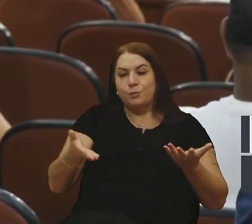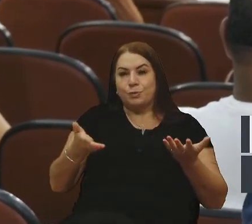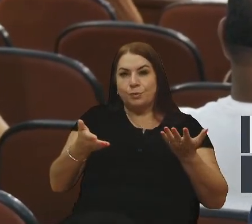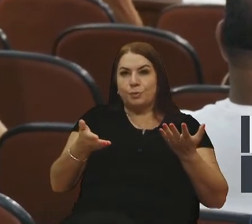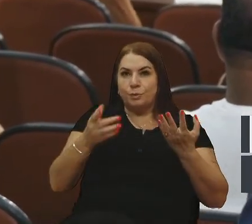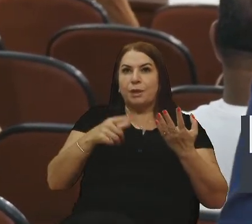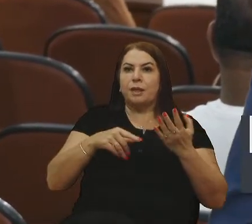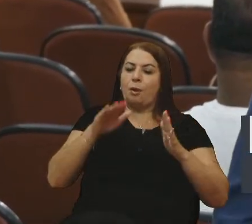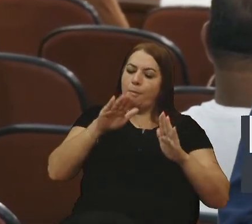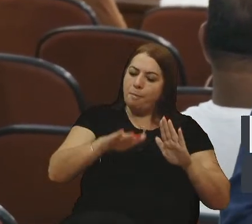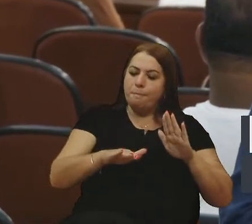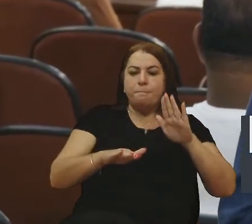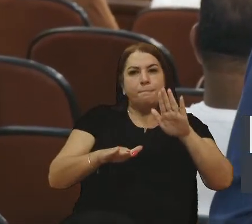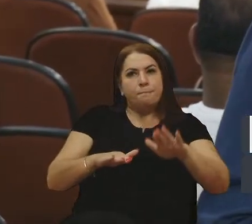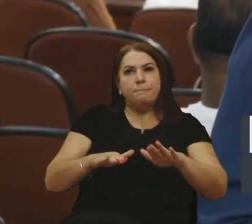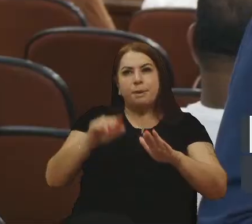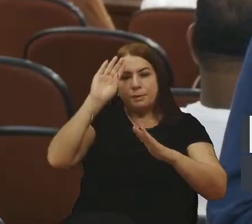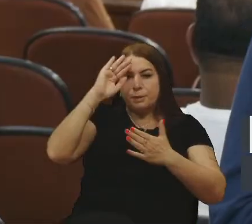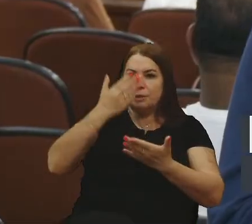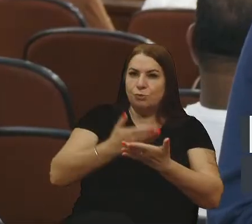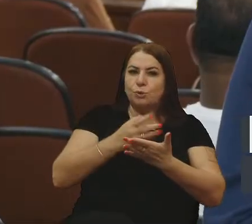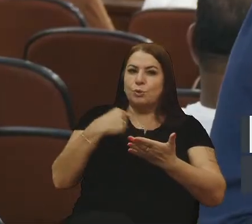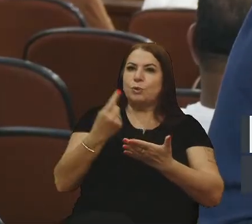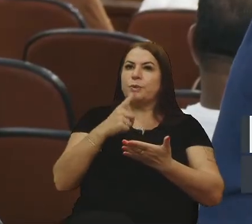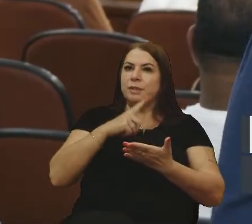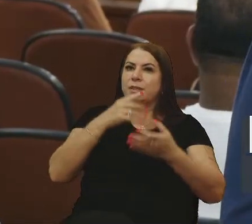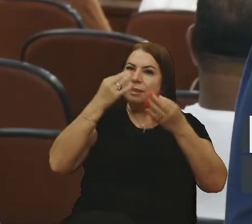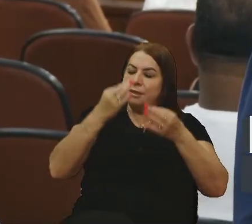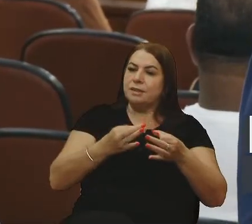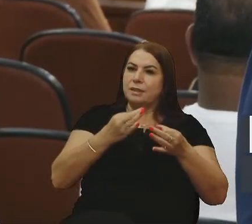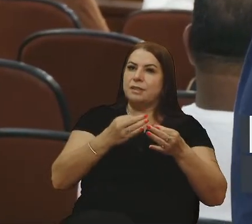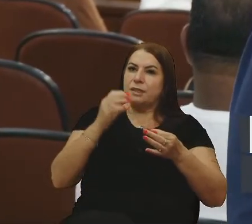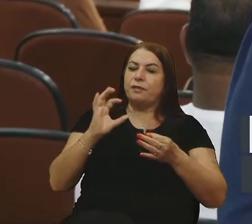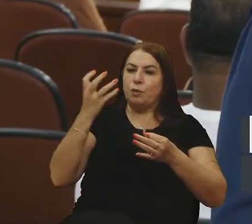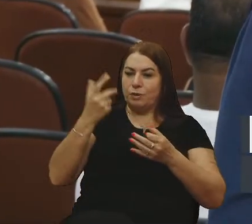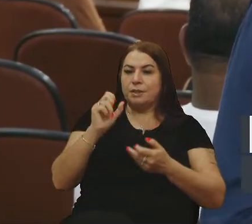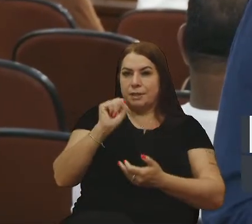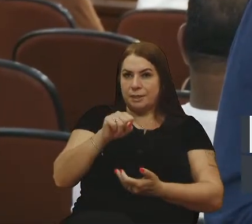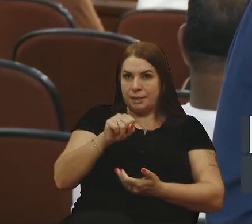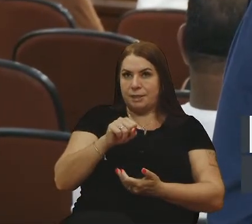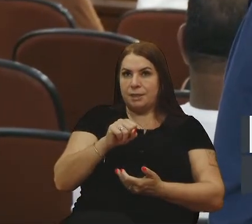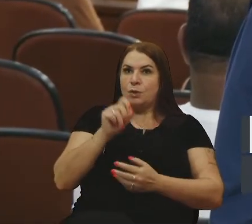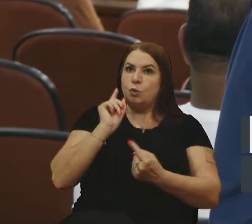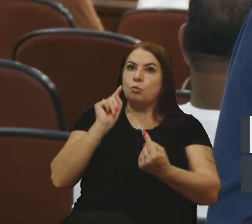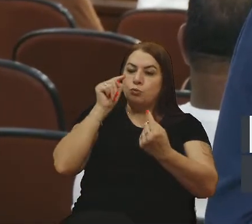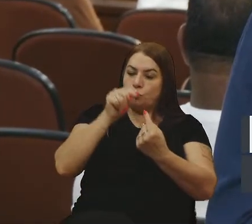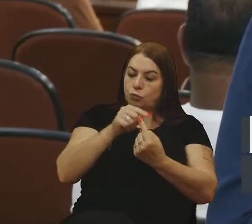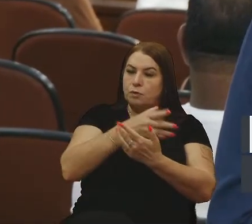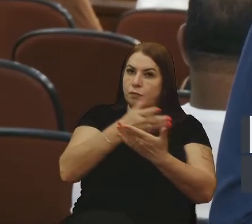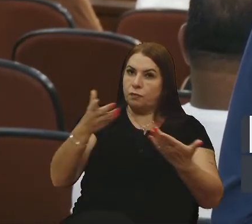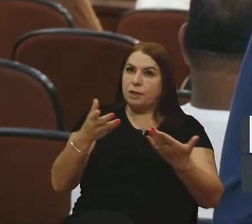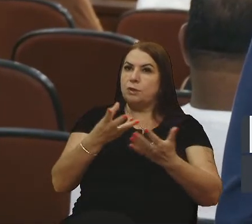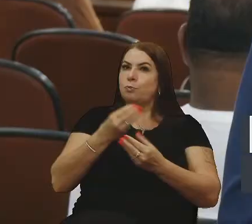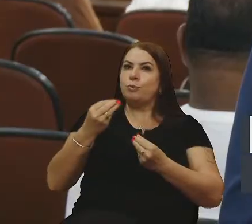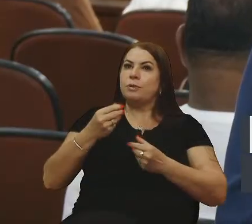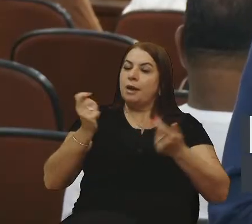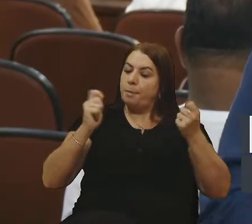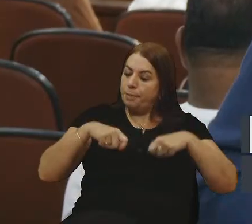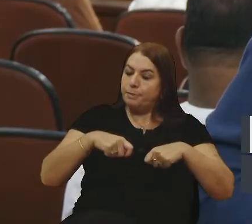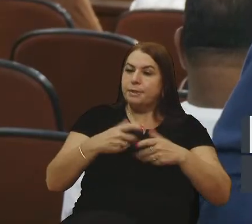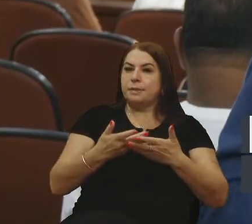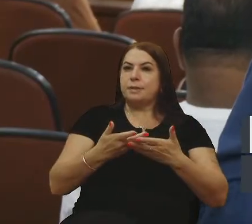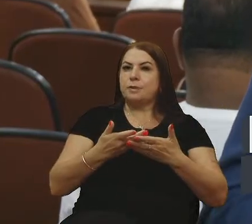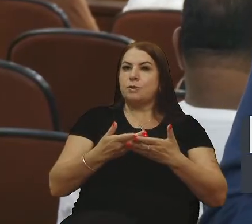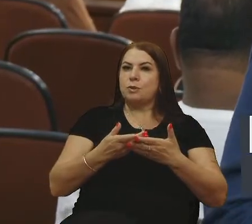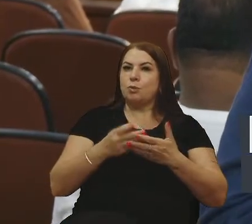um passo a passo, é acreditar que a gente vai ter certeza que vai acontecer sim, objetivando com muita capacitação, com